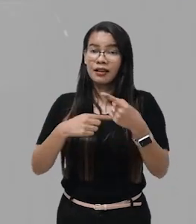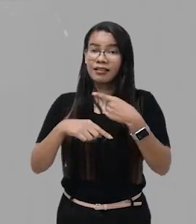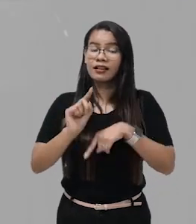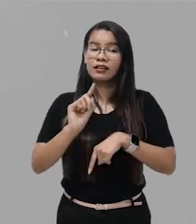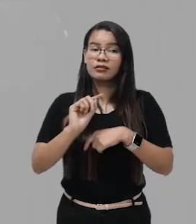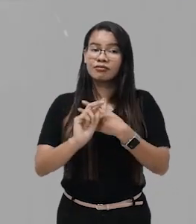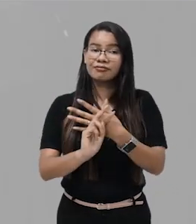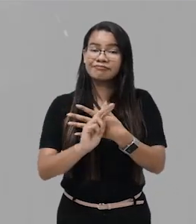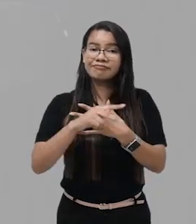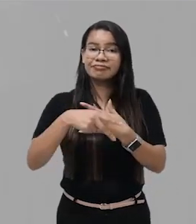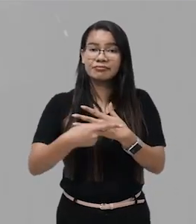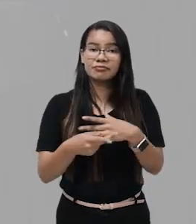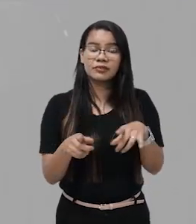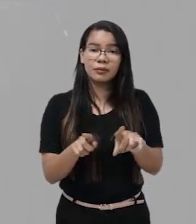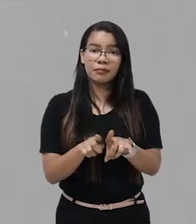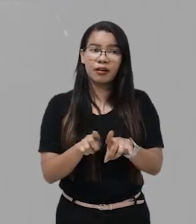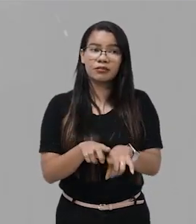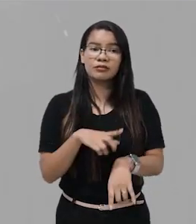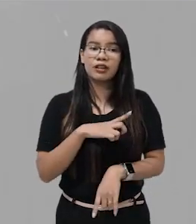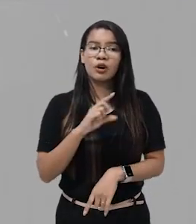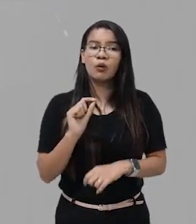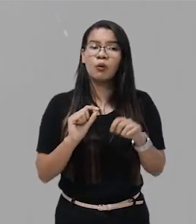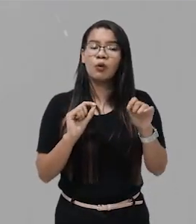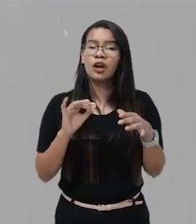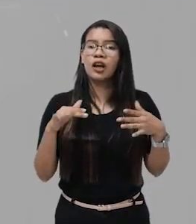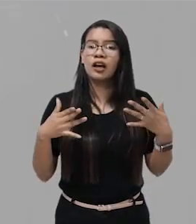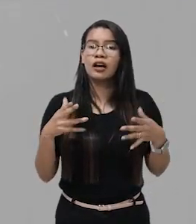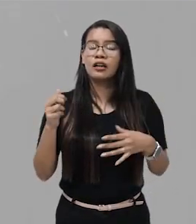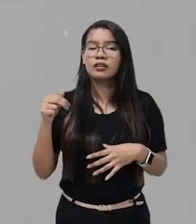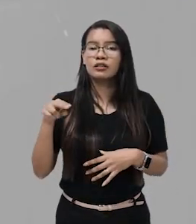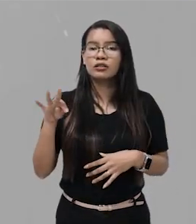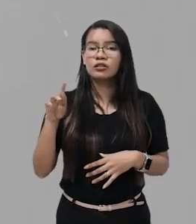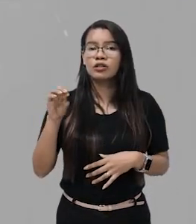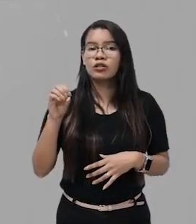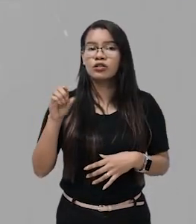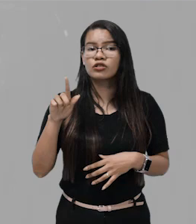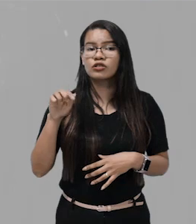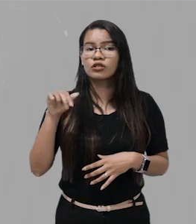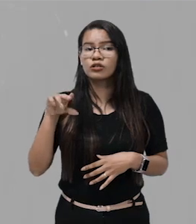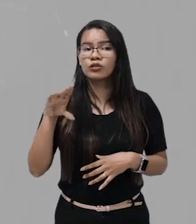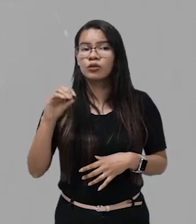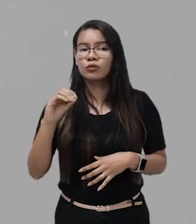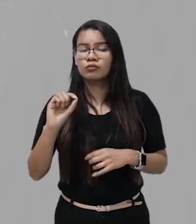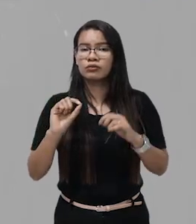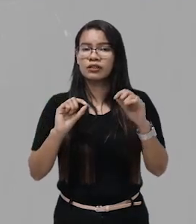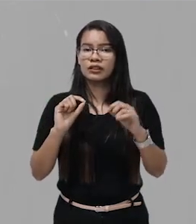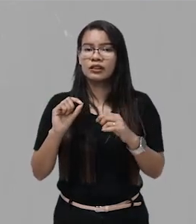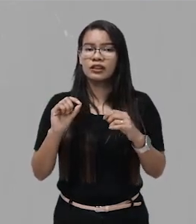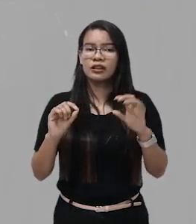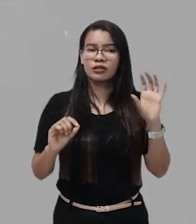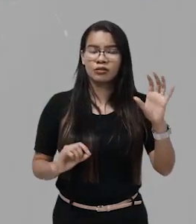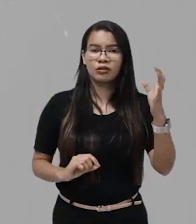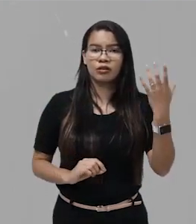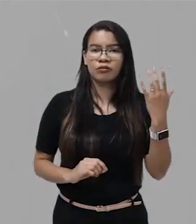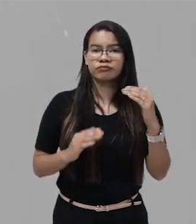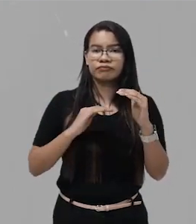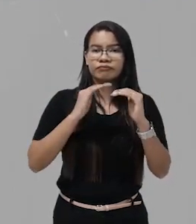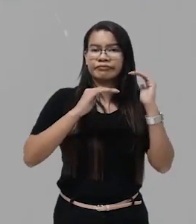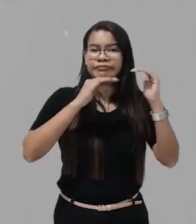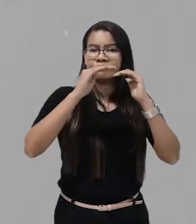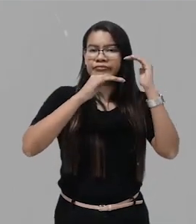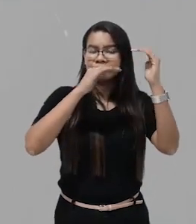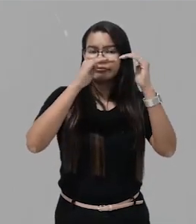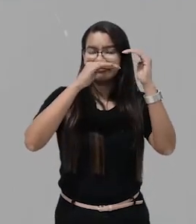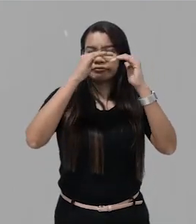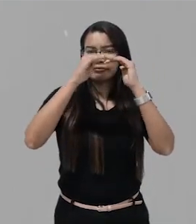anabólico, ele também tem um efeito o quê? Andrógeno. Que é o quê? Ocasiona o desenvolvimento de características